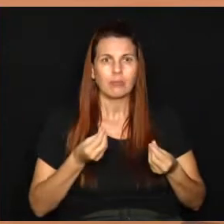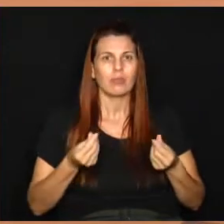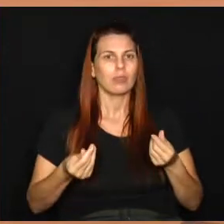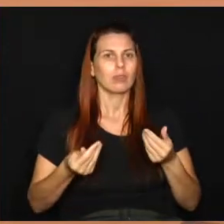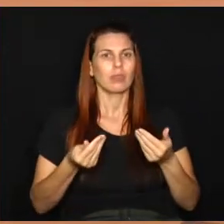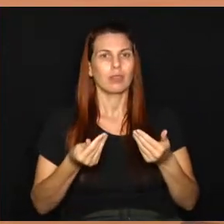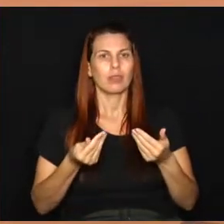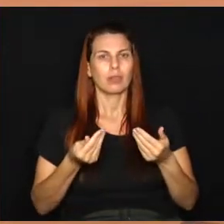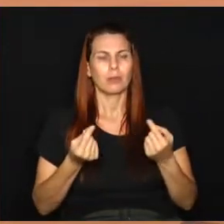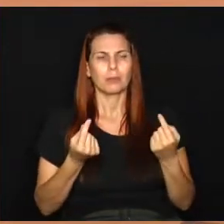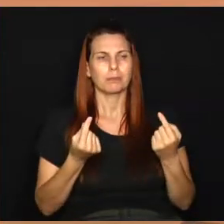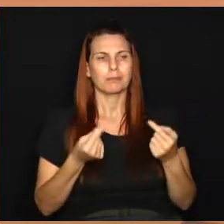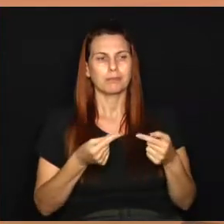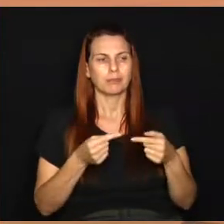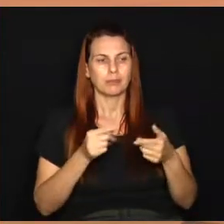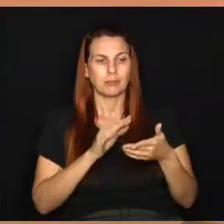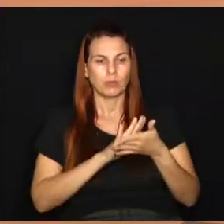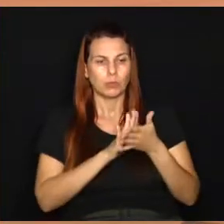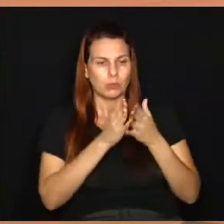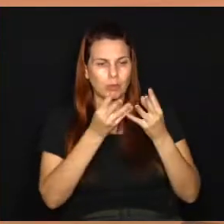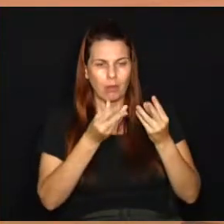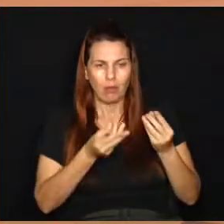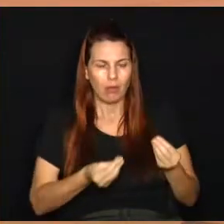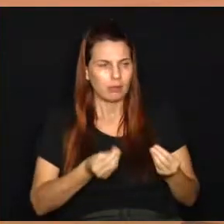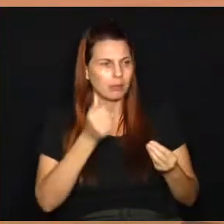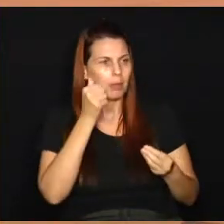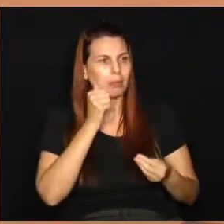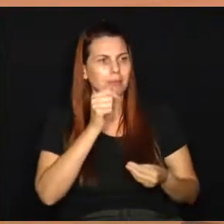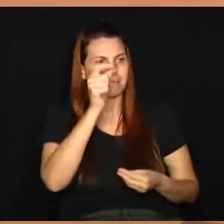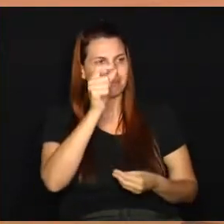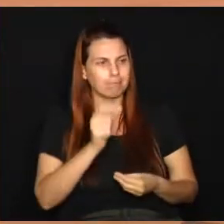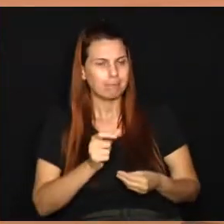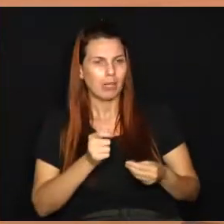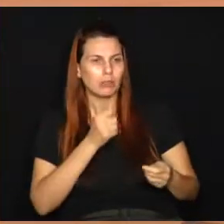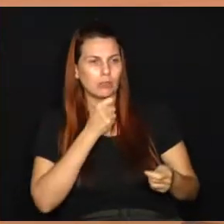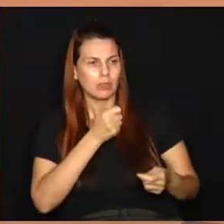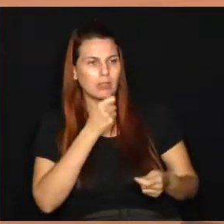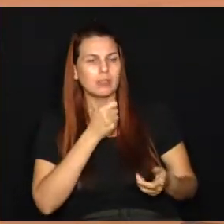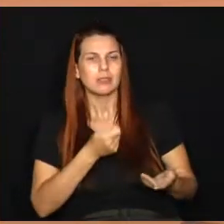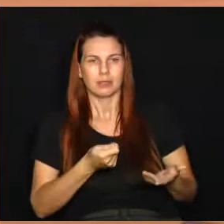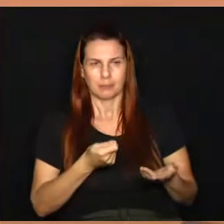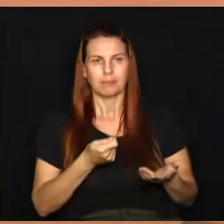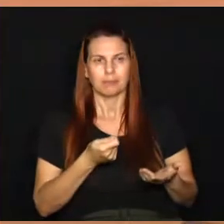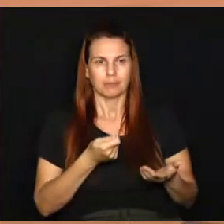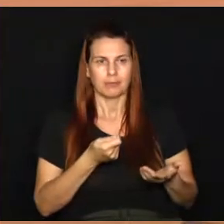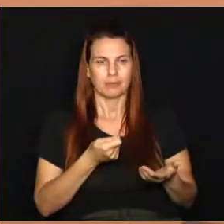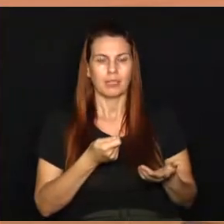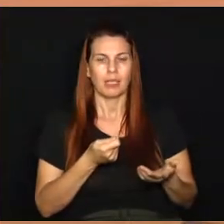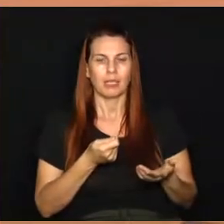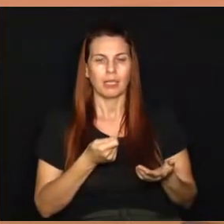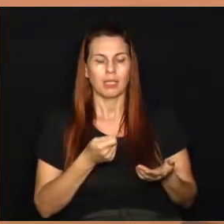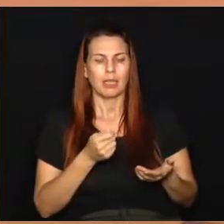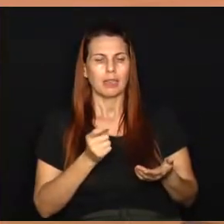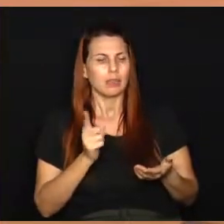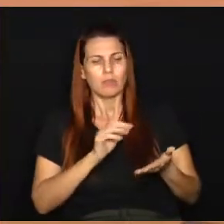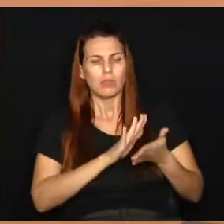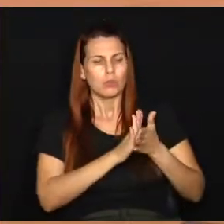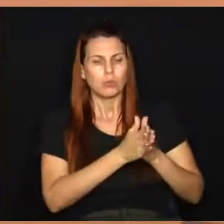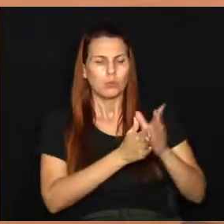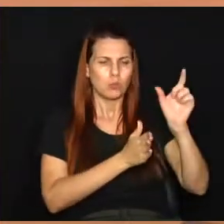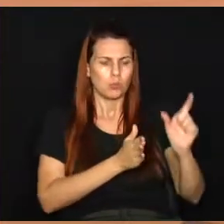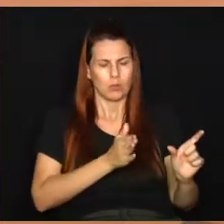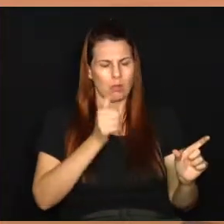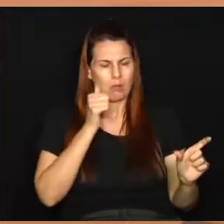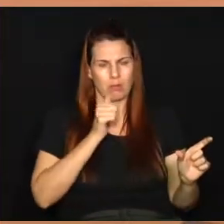simplesmente querendo acabar com a reputação de uma jornalista que é reconhecida. Ele não acaba com a reputação da jornalista